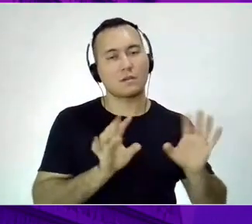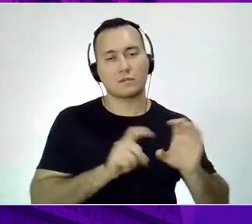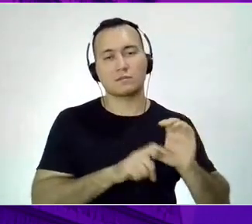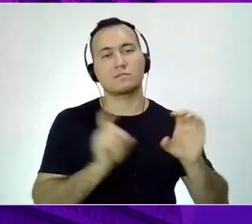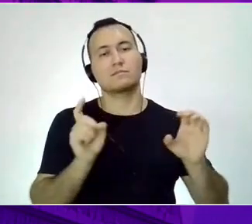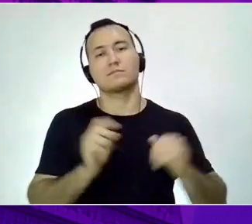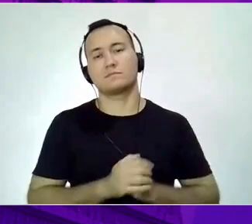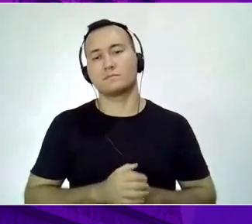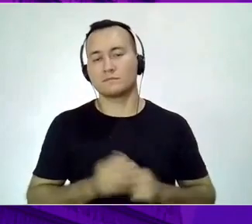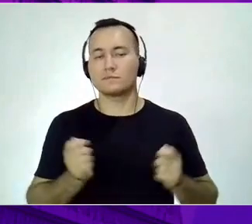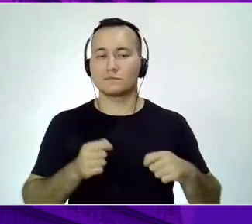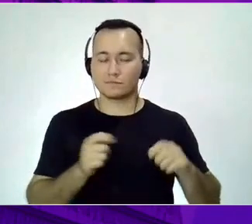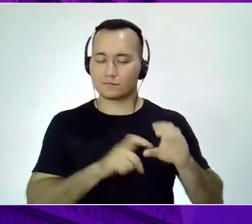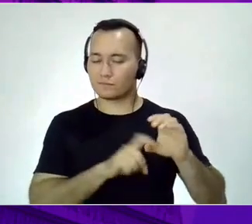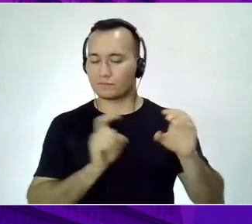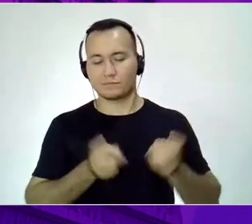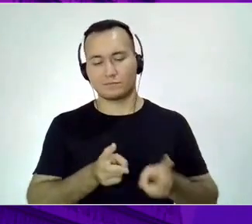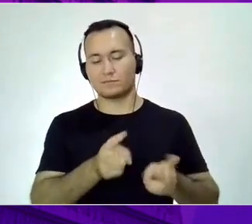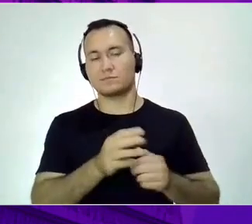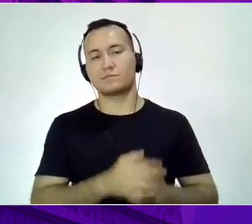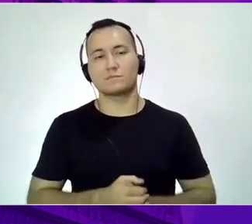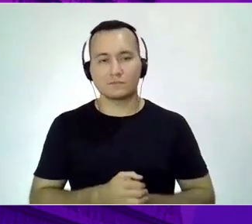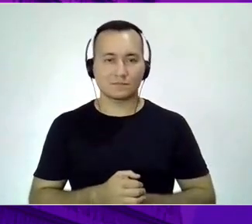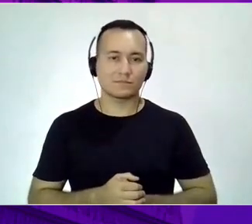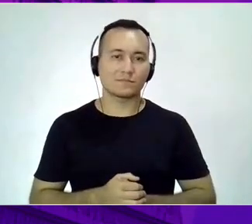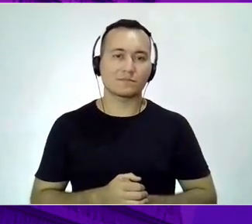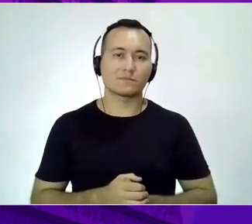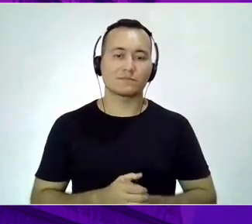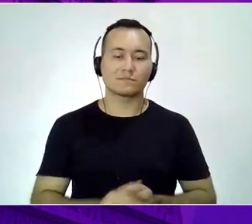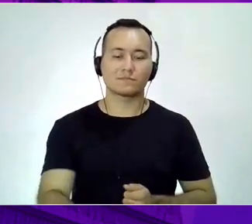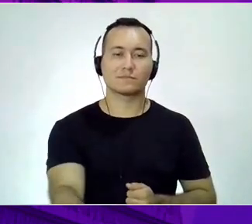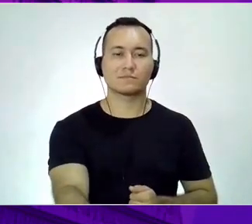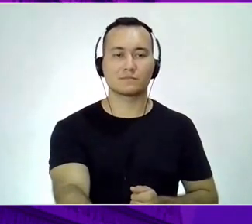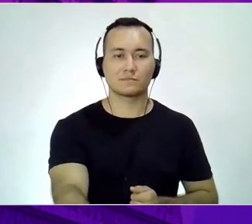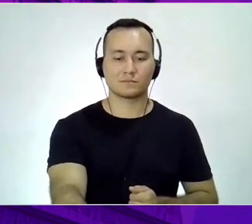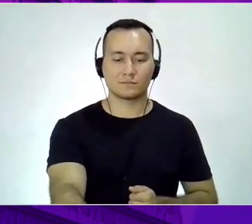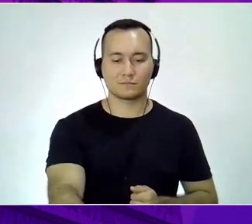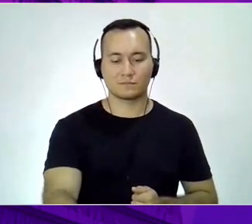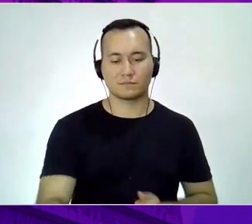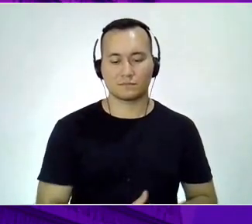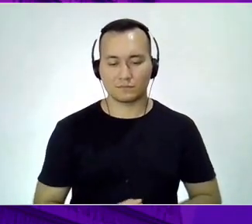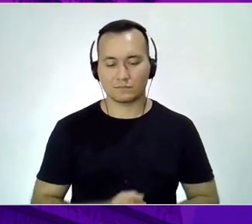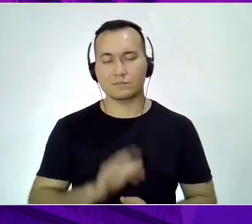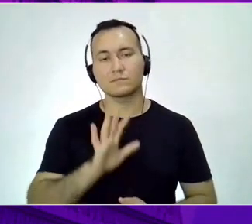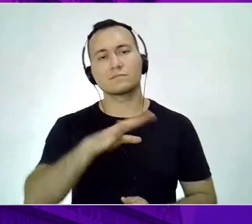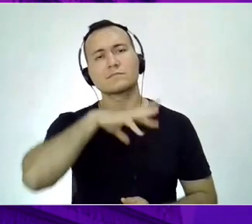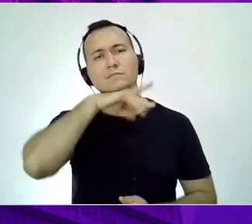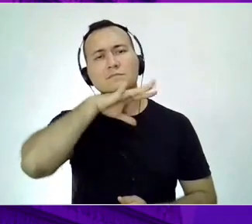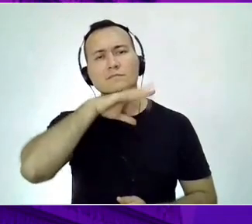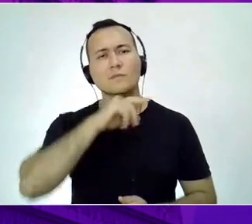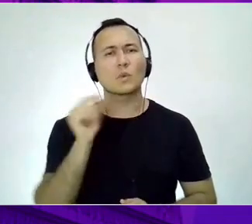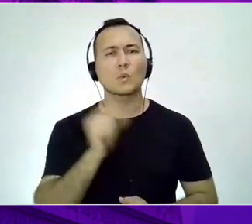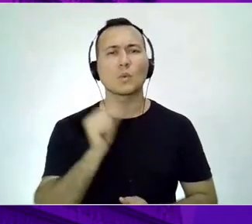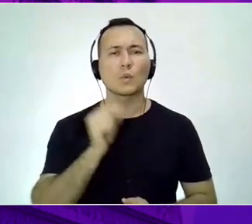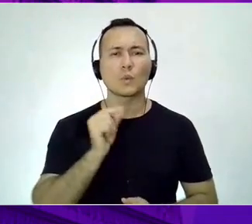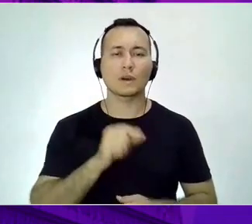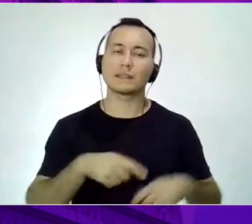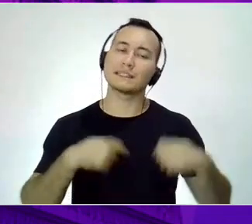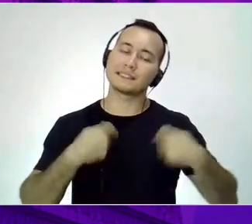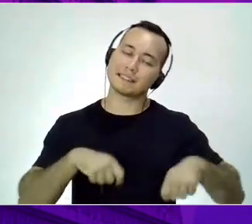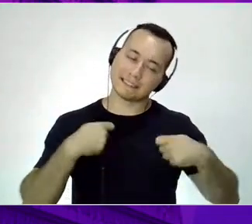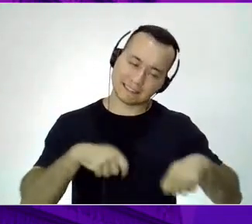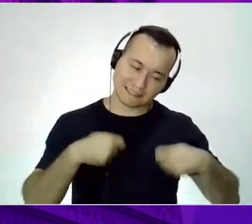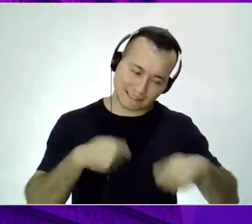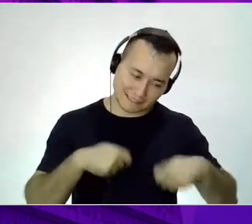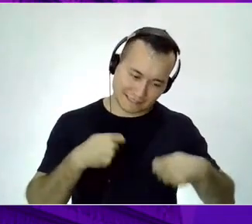Tá? Então, bom, o que essa estratégia tem de ruim? Ela precisa de especificação que precisa ser